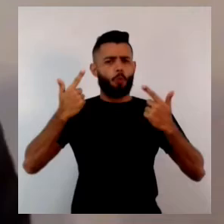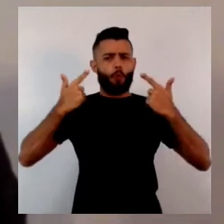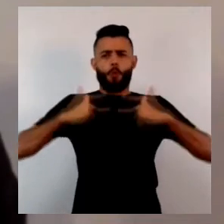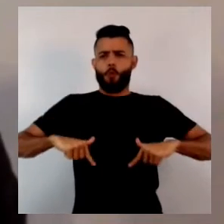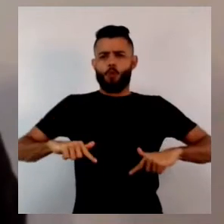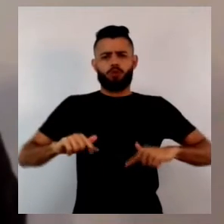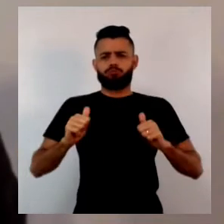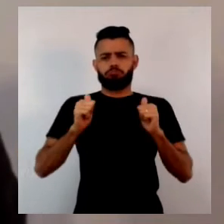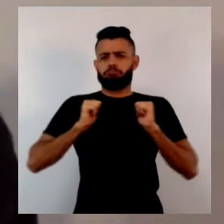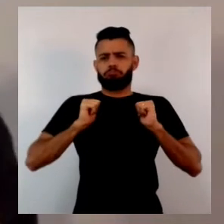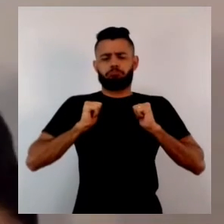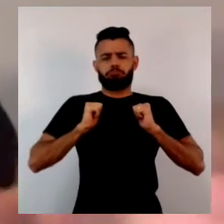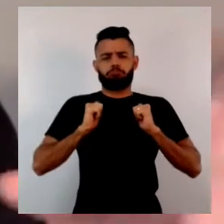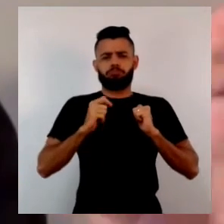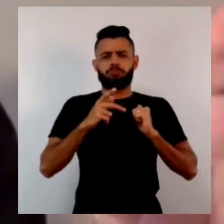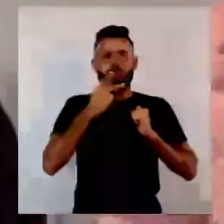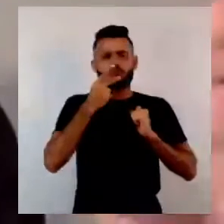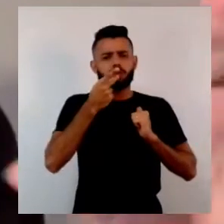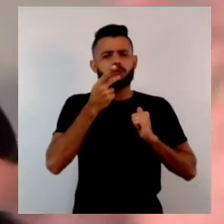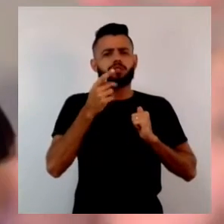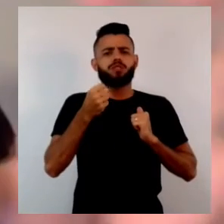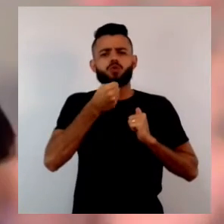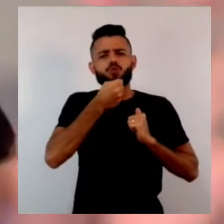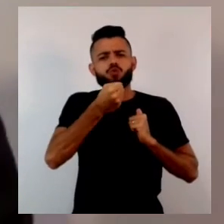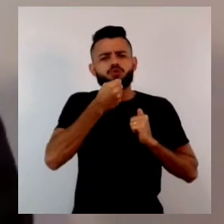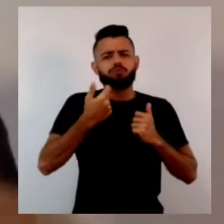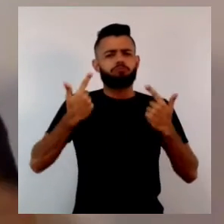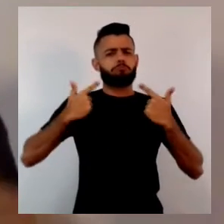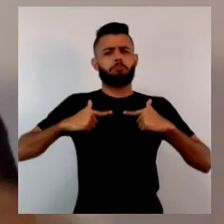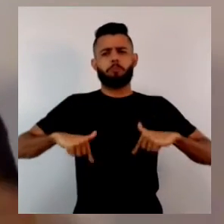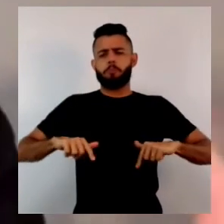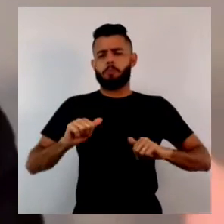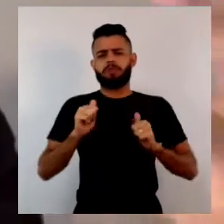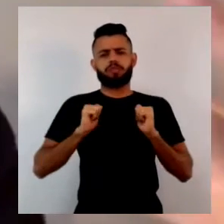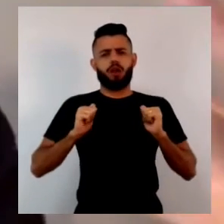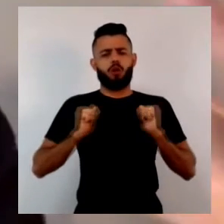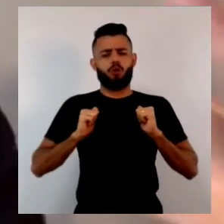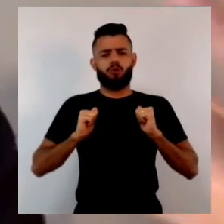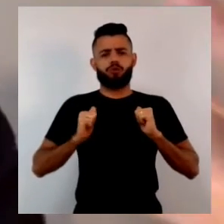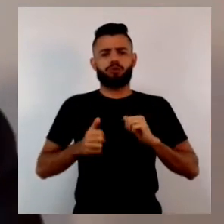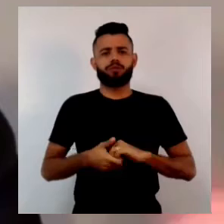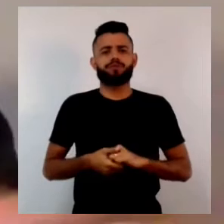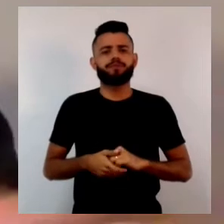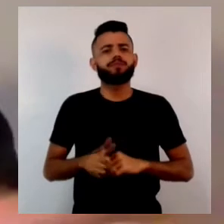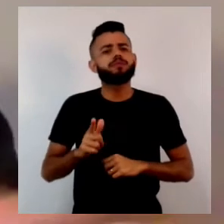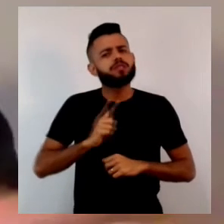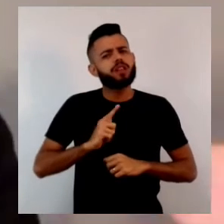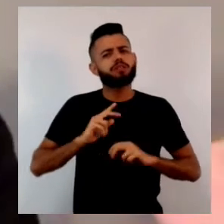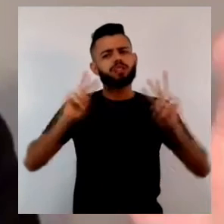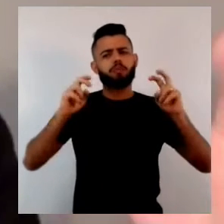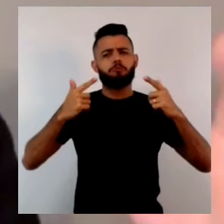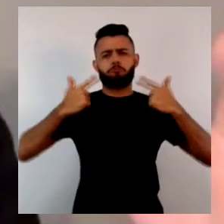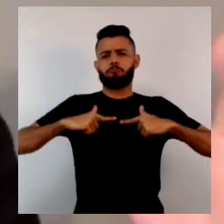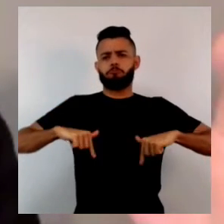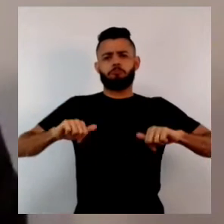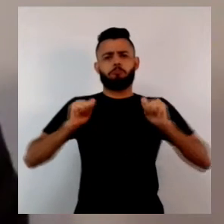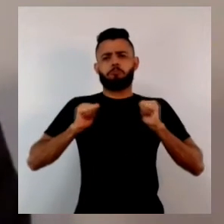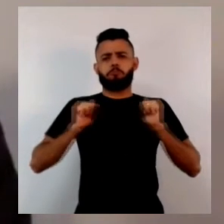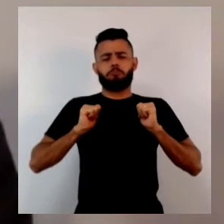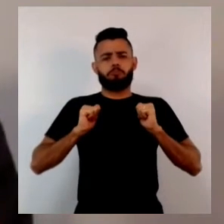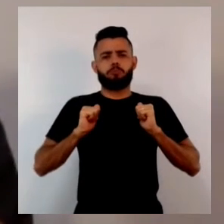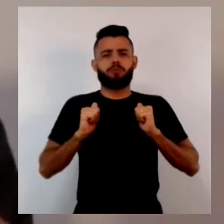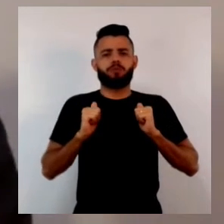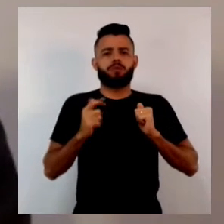ou ouvir todas as frentes, etc. Existe esse termo, imparcialidade, né, bastante presente no